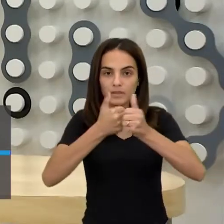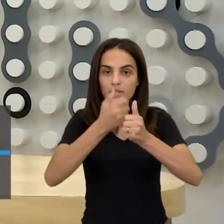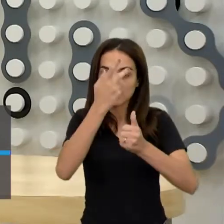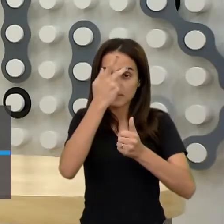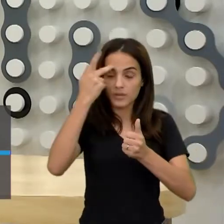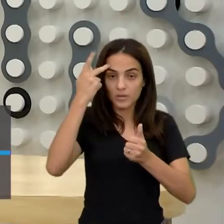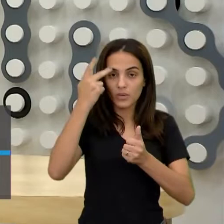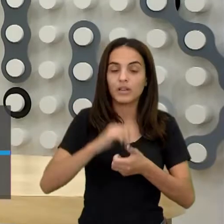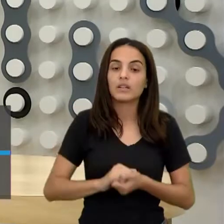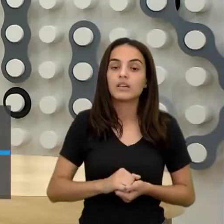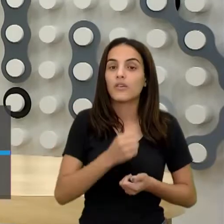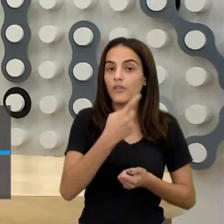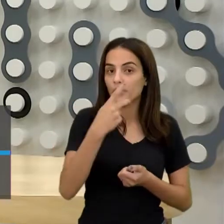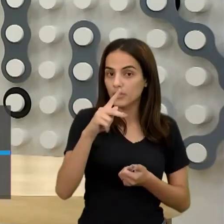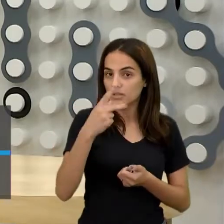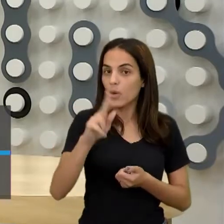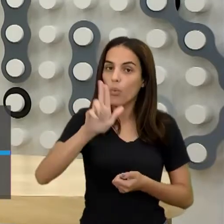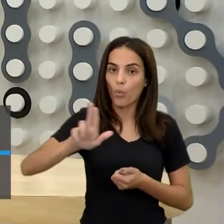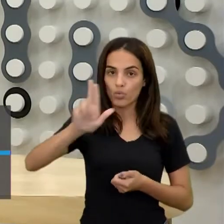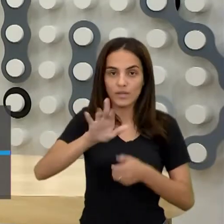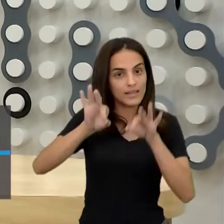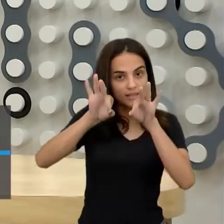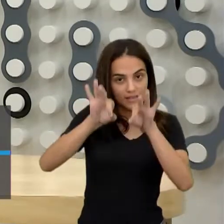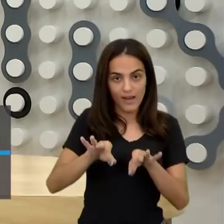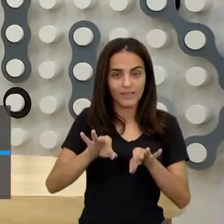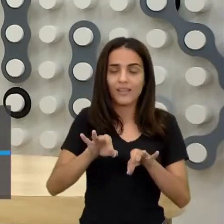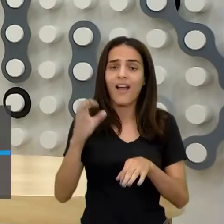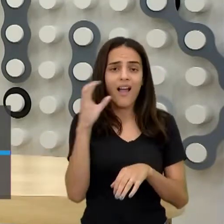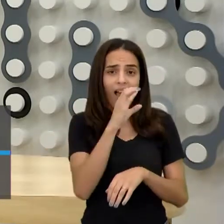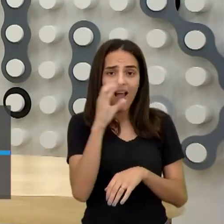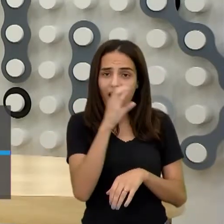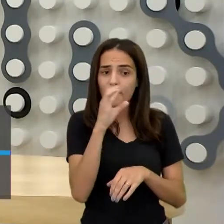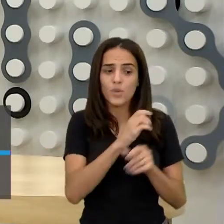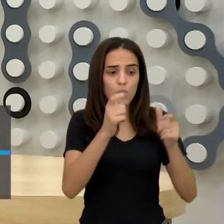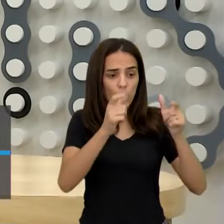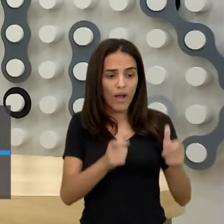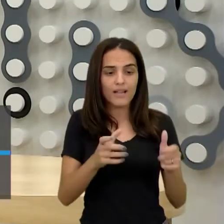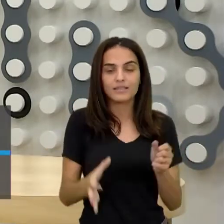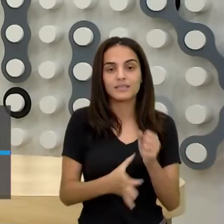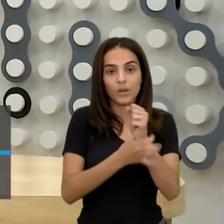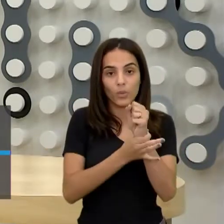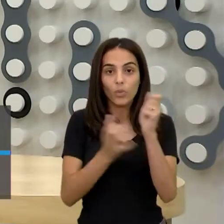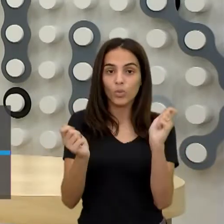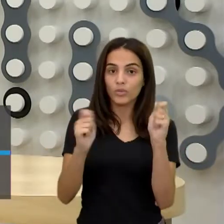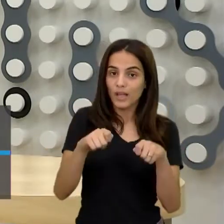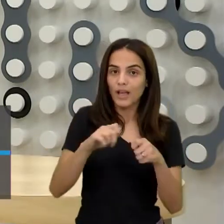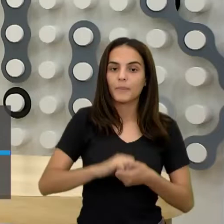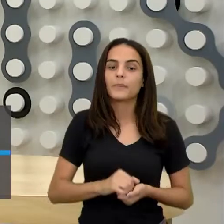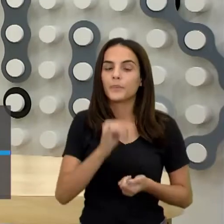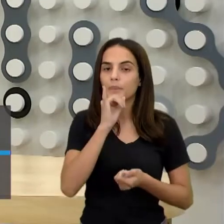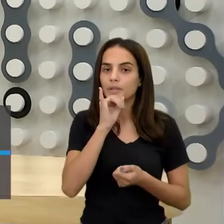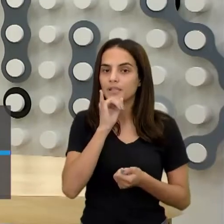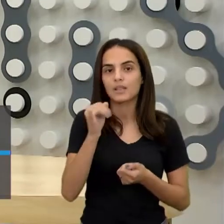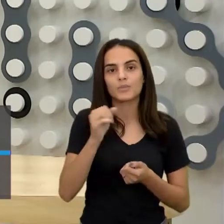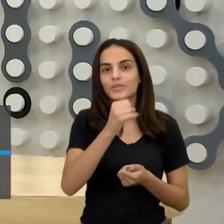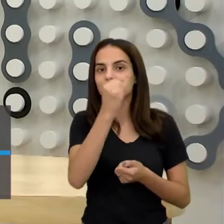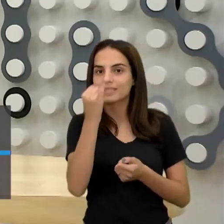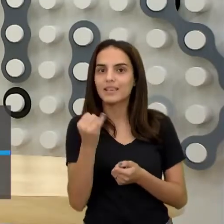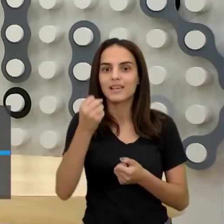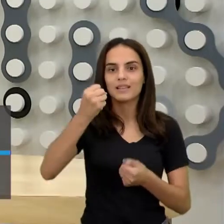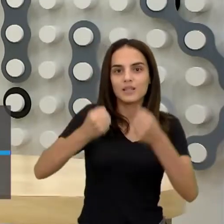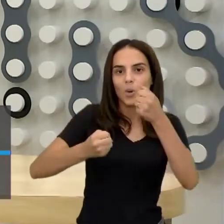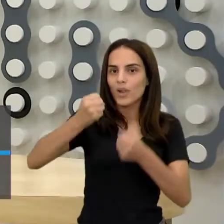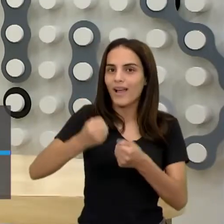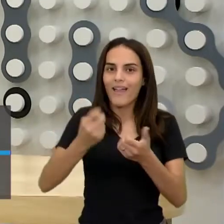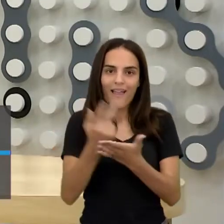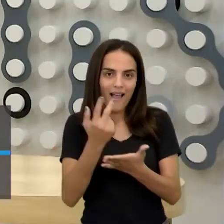pessoas, se você usa da maneira correta, você chega rápido nos lugares de maneira segura. Se você usa de maneira incorreta, você se acidenta. É igualzinho